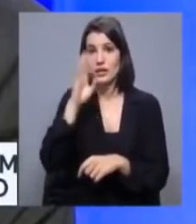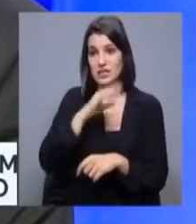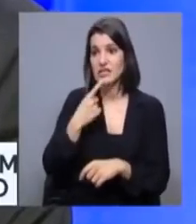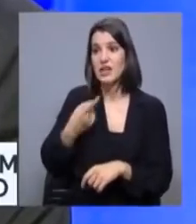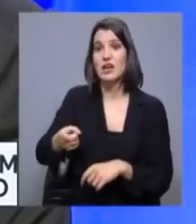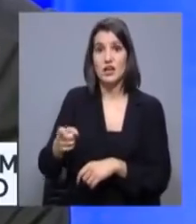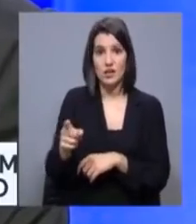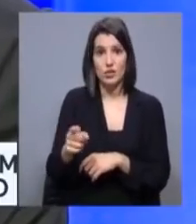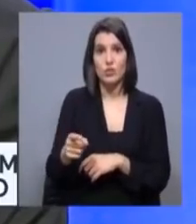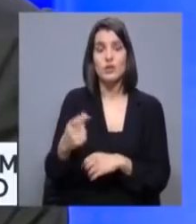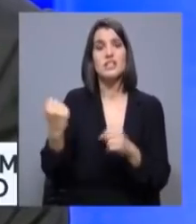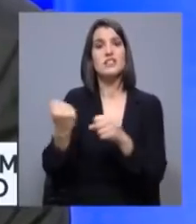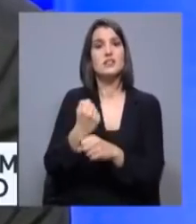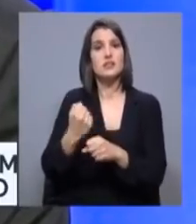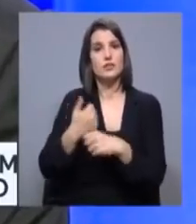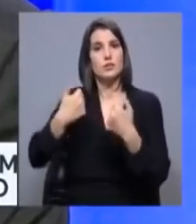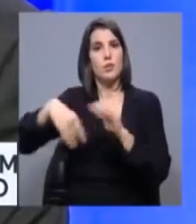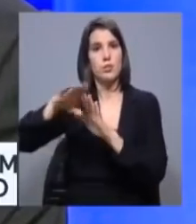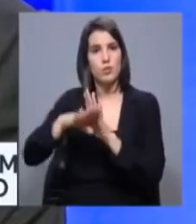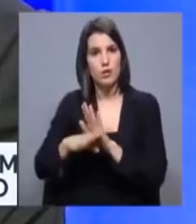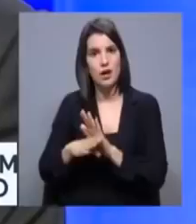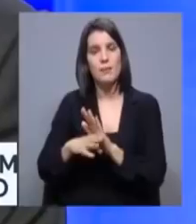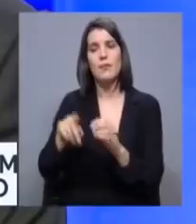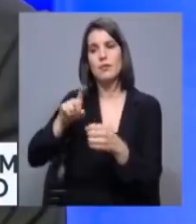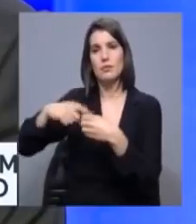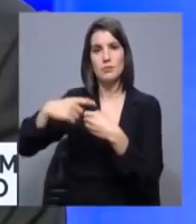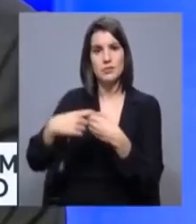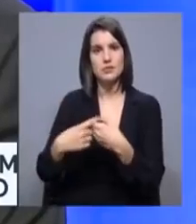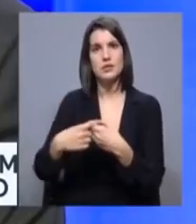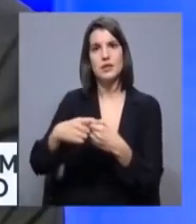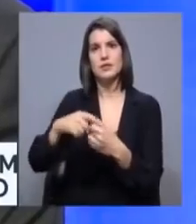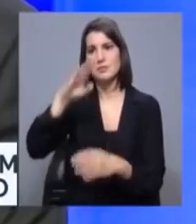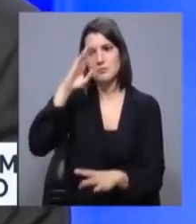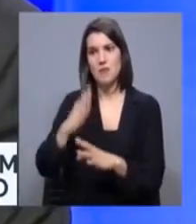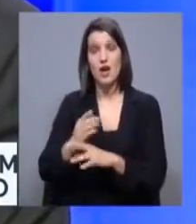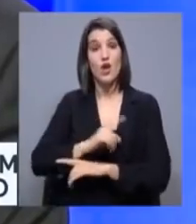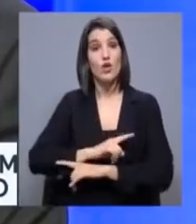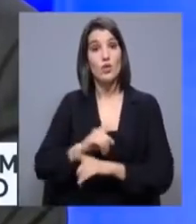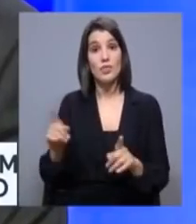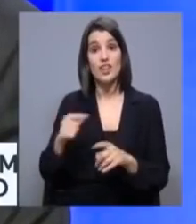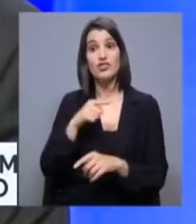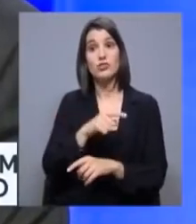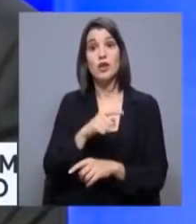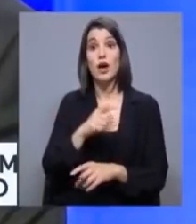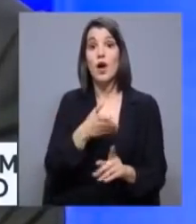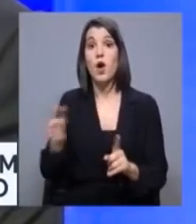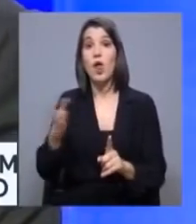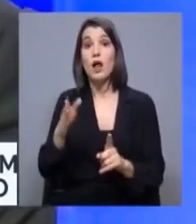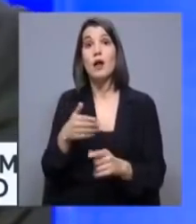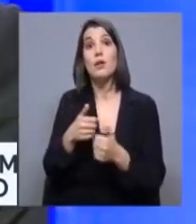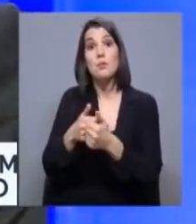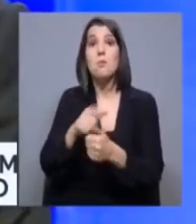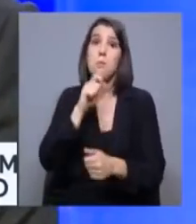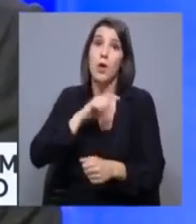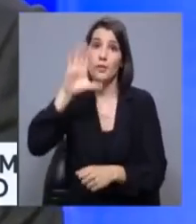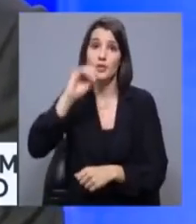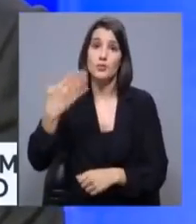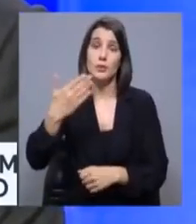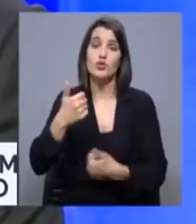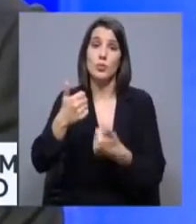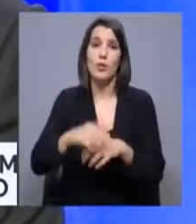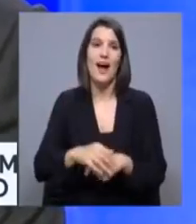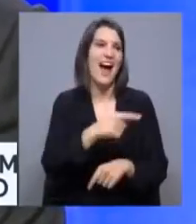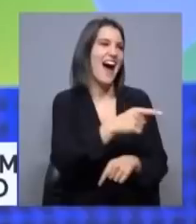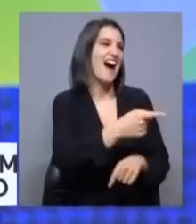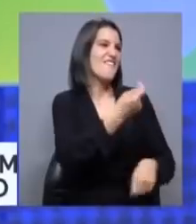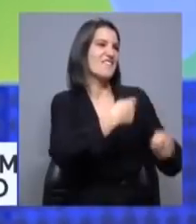rio tiver ao serviço de um bom programa e tiver para terceiros com determinação que não deixa deixa o programa pode ser uma primeiro já se vê